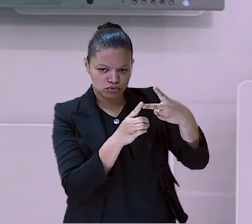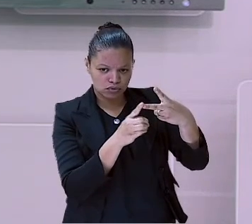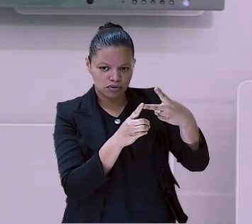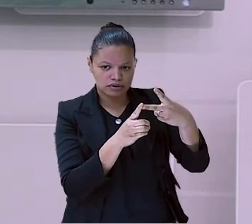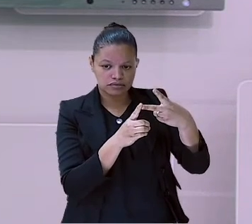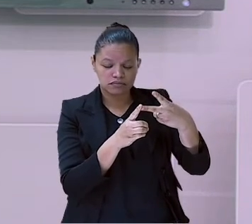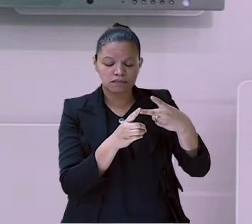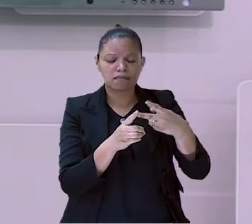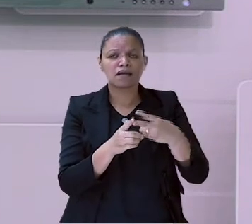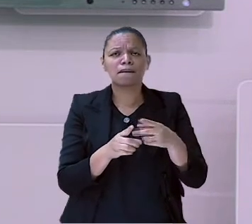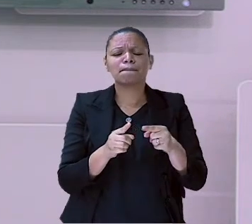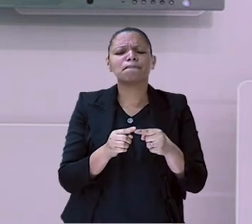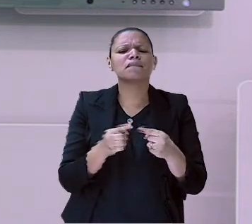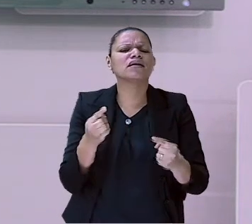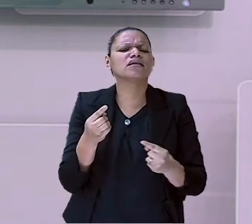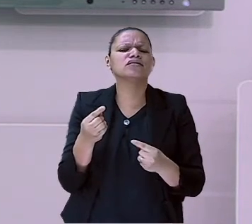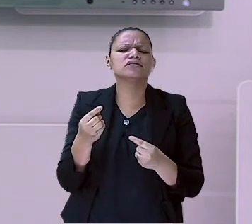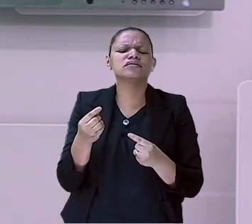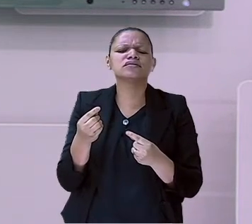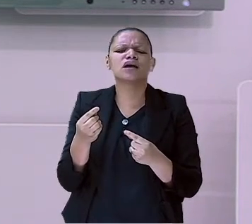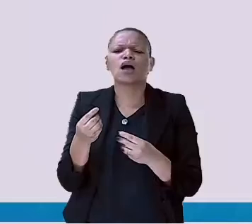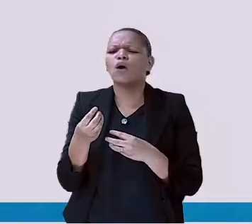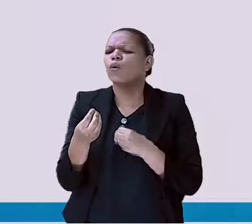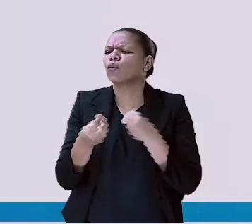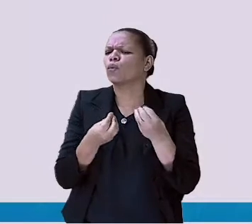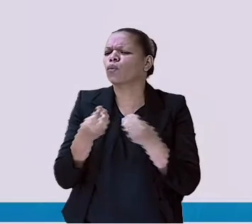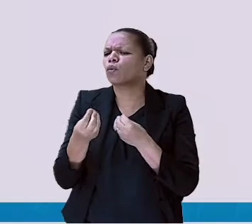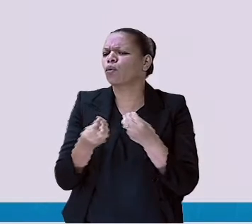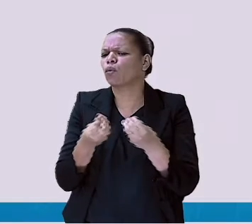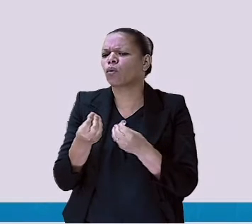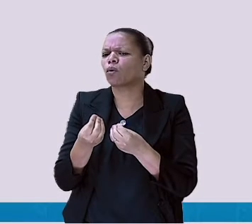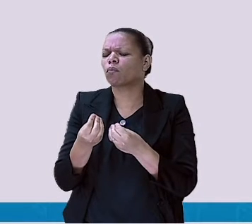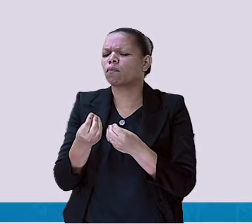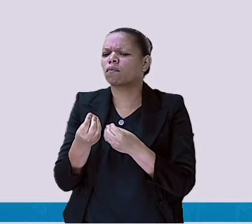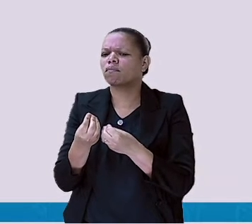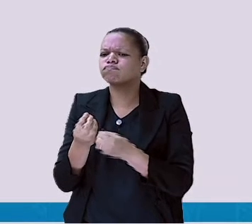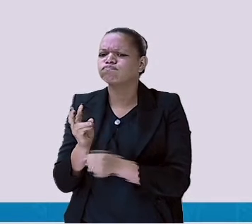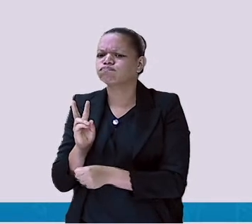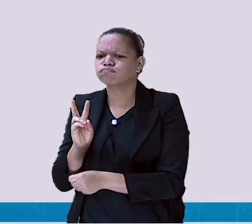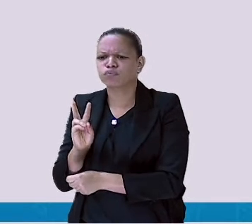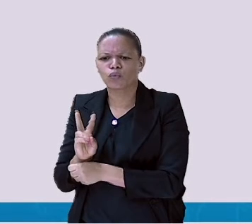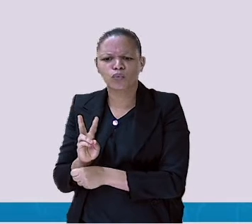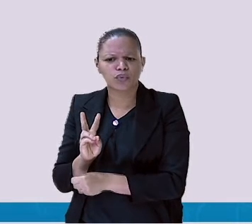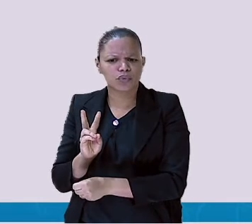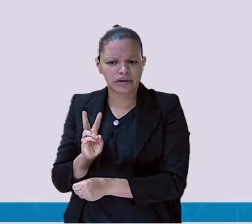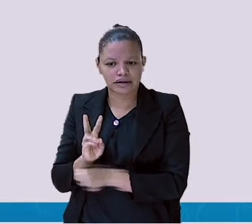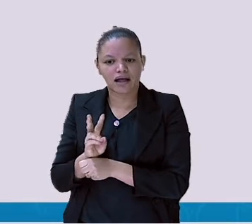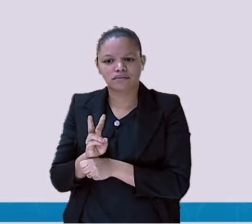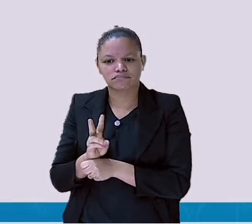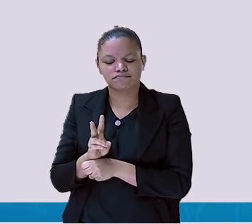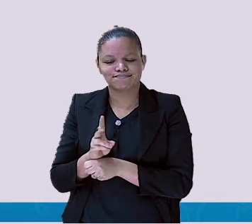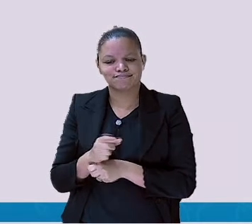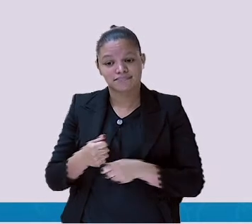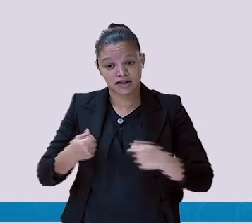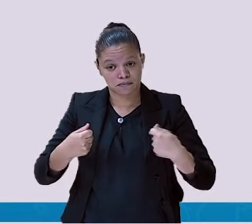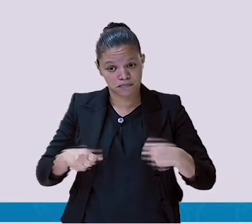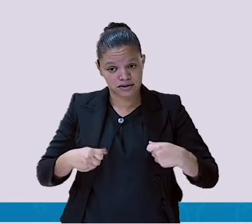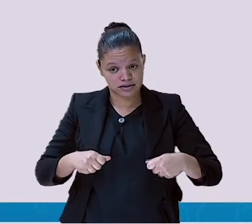Então, o tratamento é mudança de hábitos alimentares com atividade física.